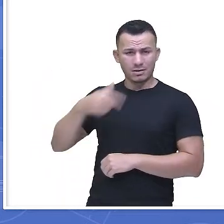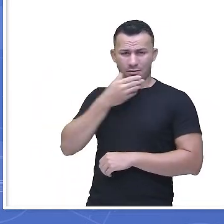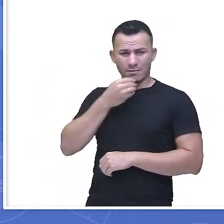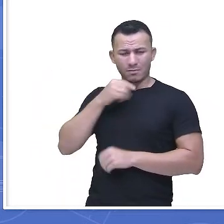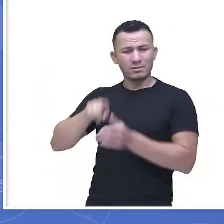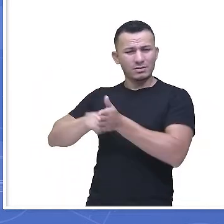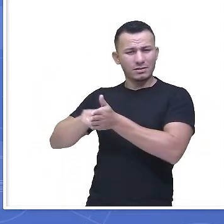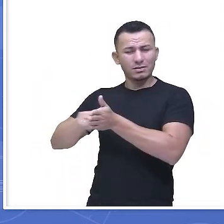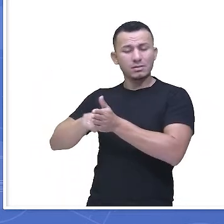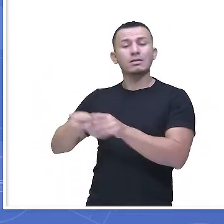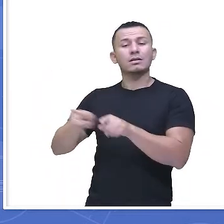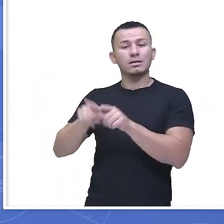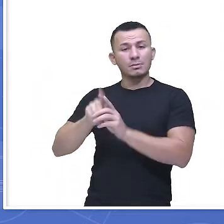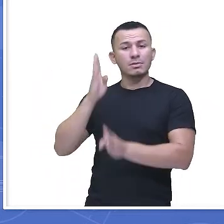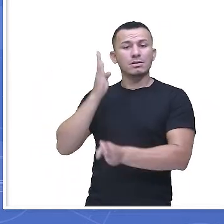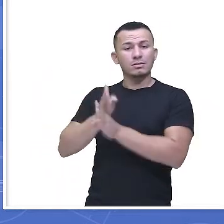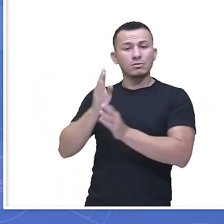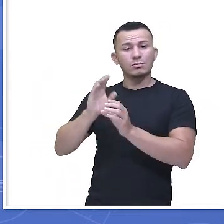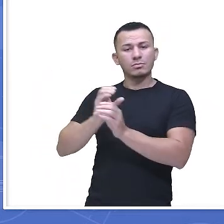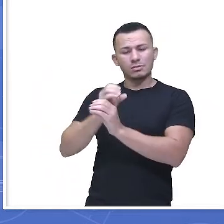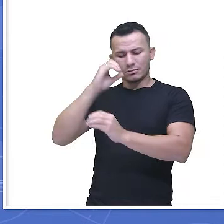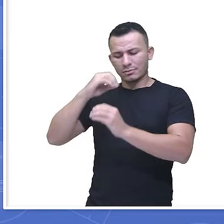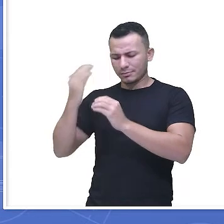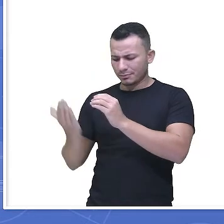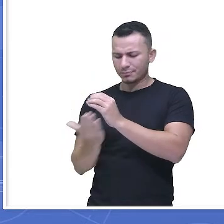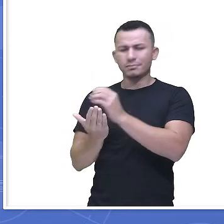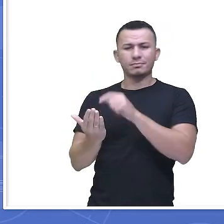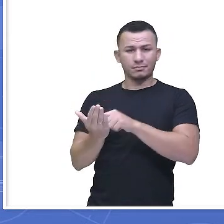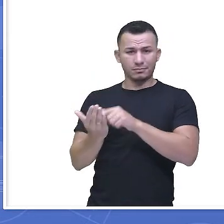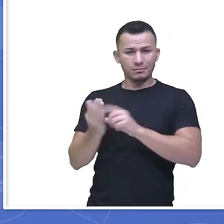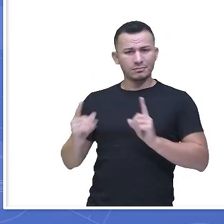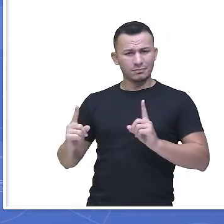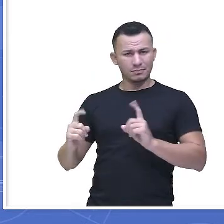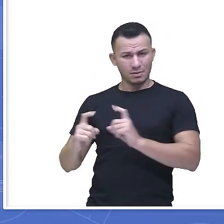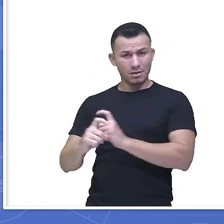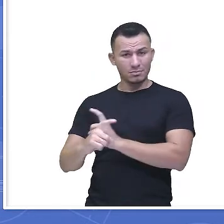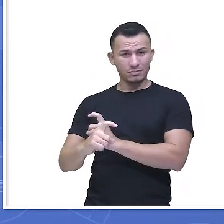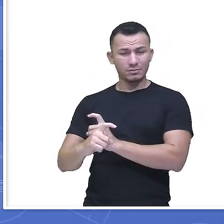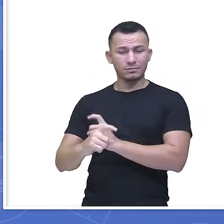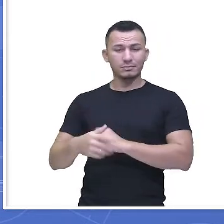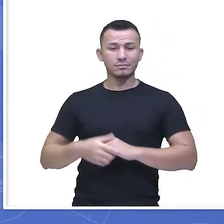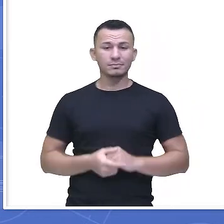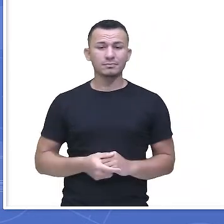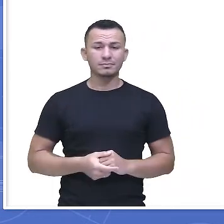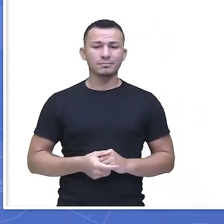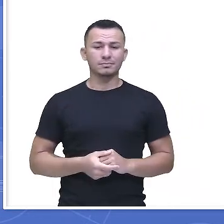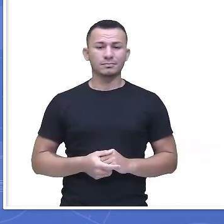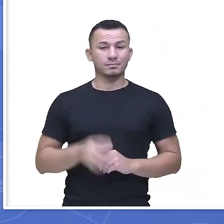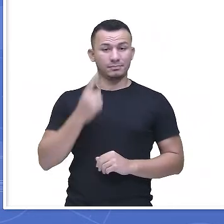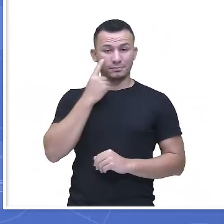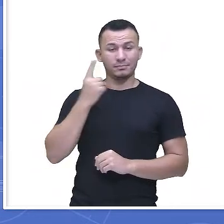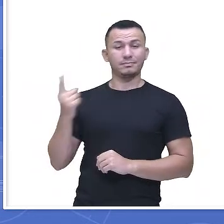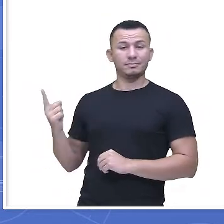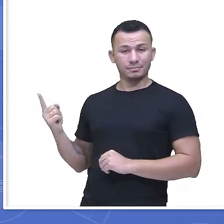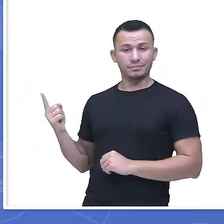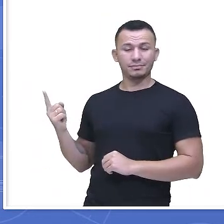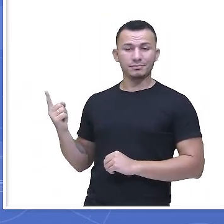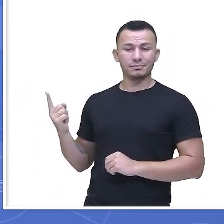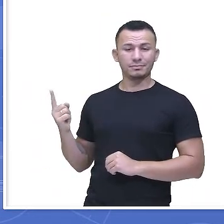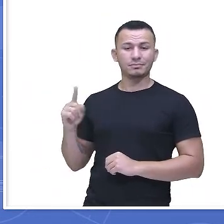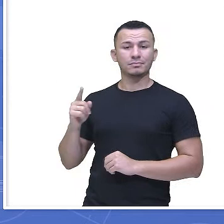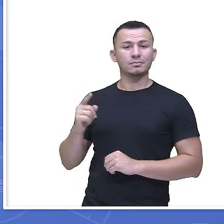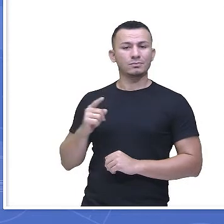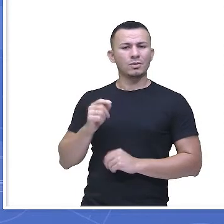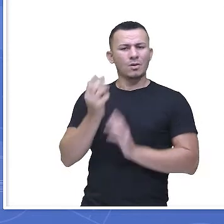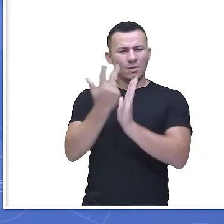microscópio os micróbios. Olha só, esse aqui era o microscópio